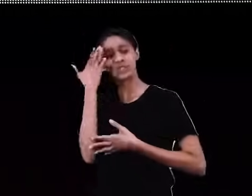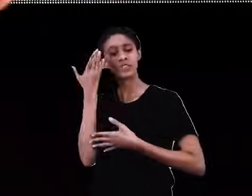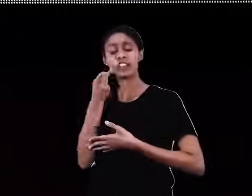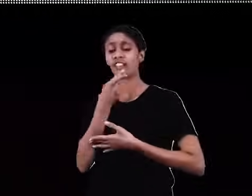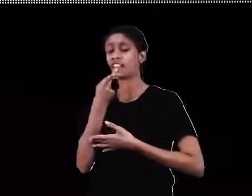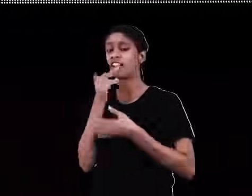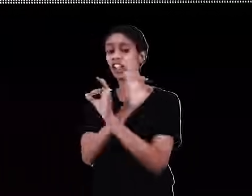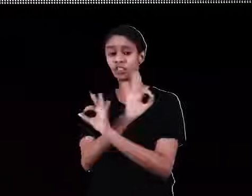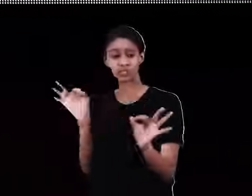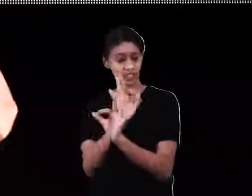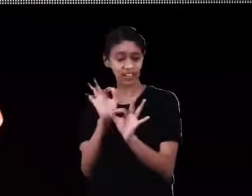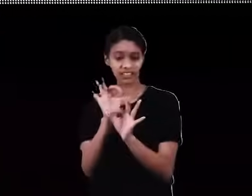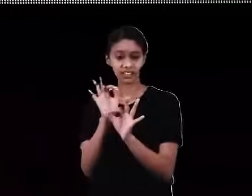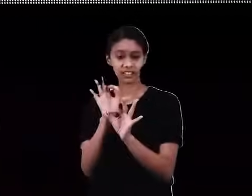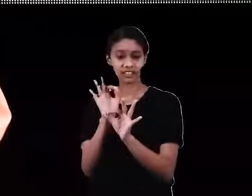dizer, nada dizem.